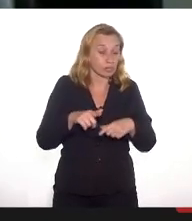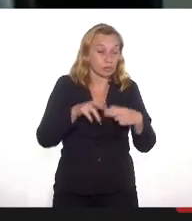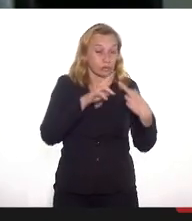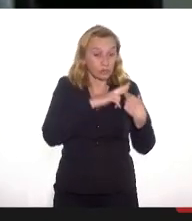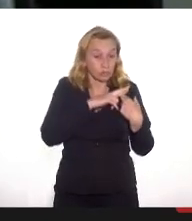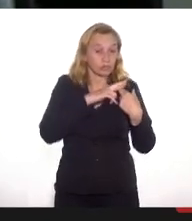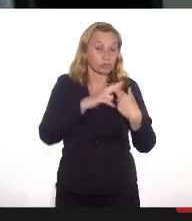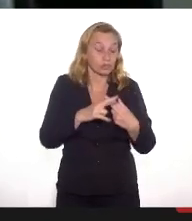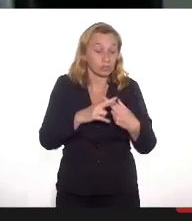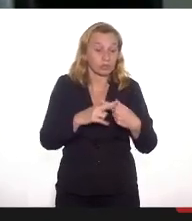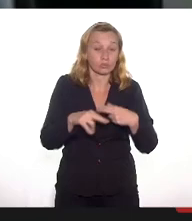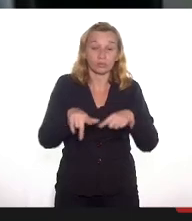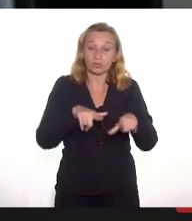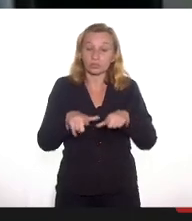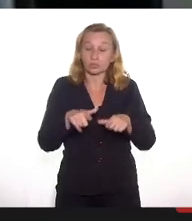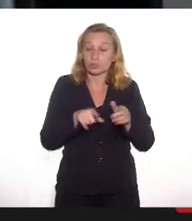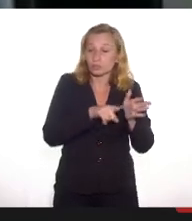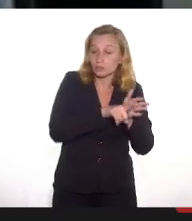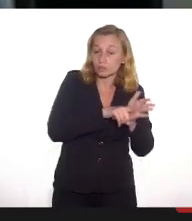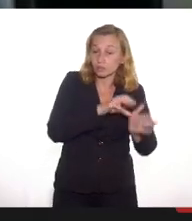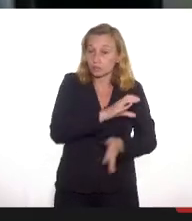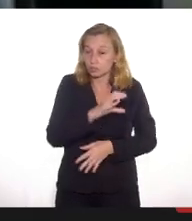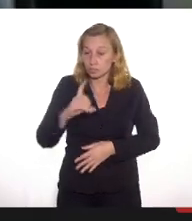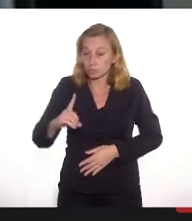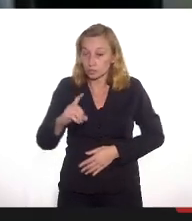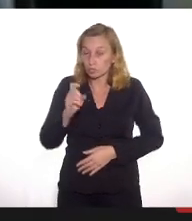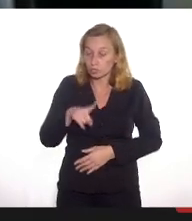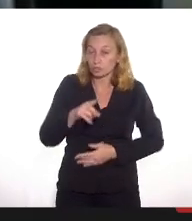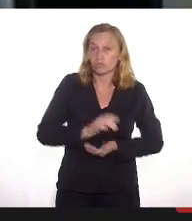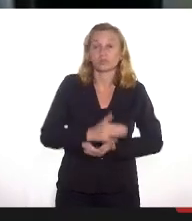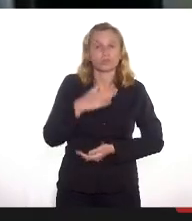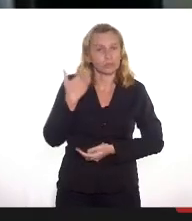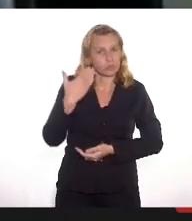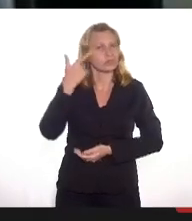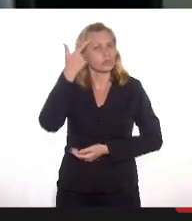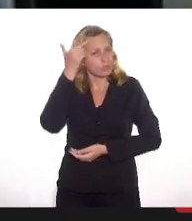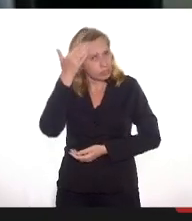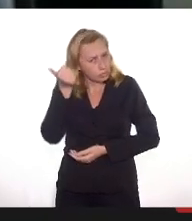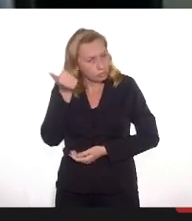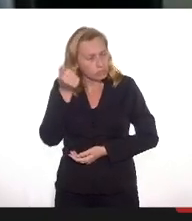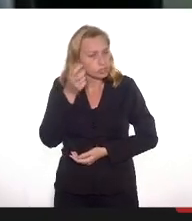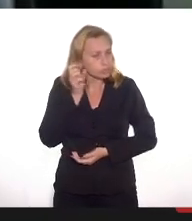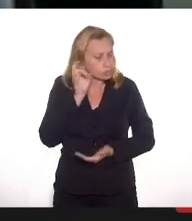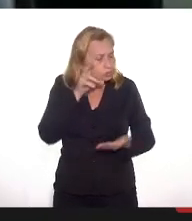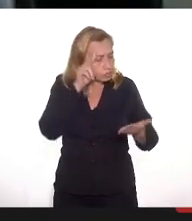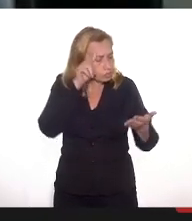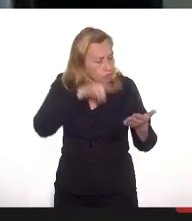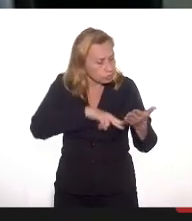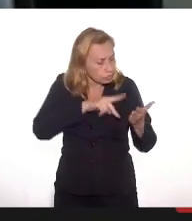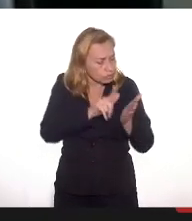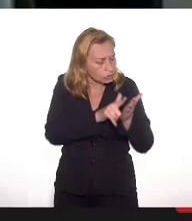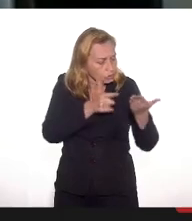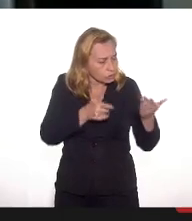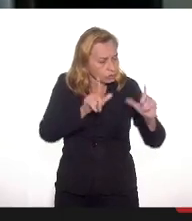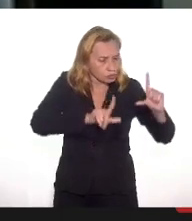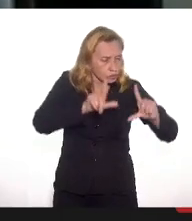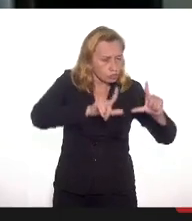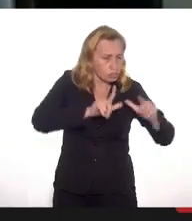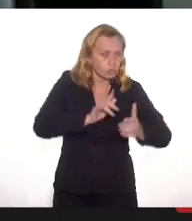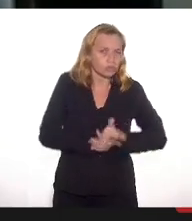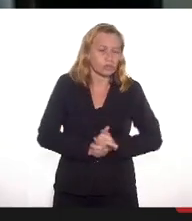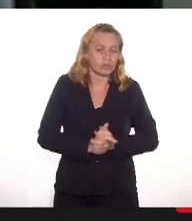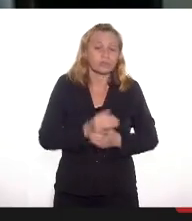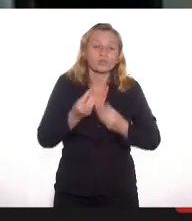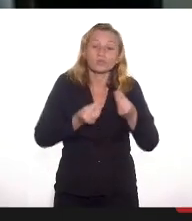de coordenação de fiscalização né a gente sabe é só ler os jornais e olhar na TV